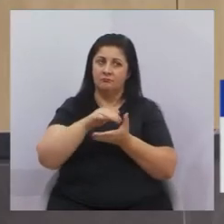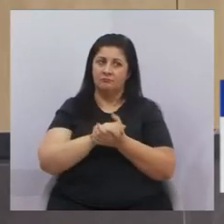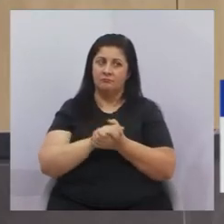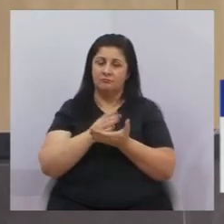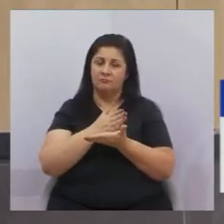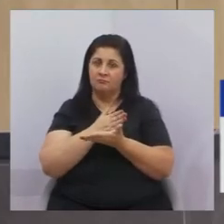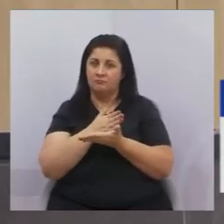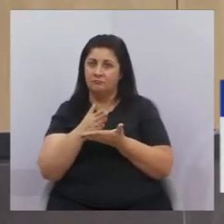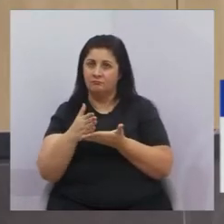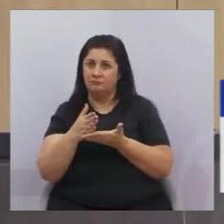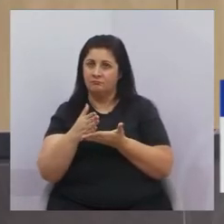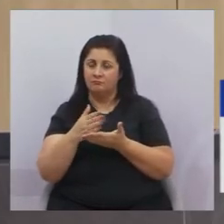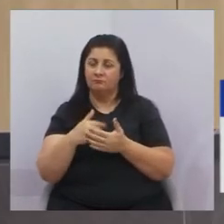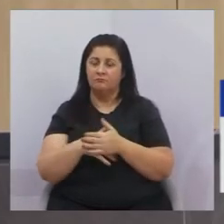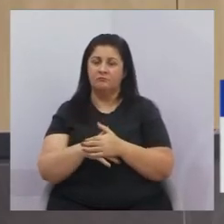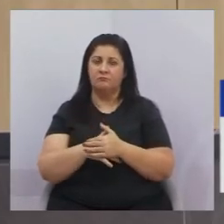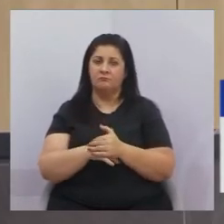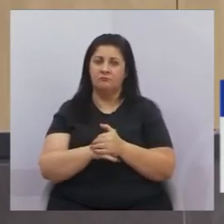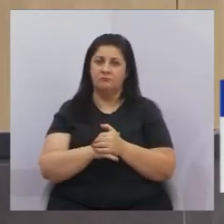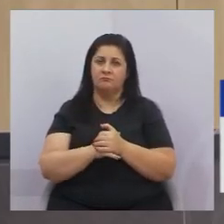começa, existe